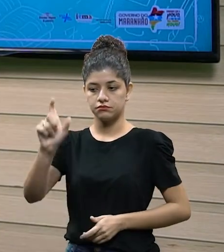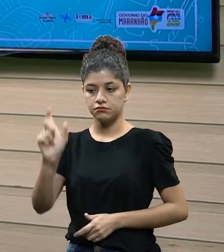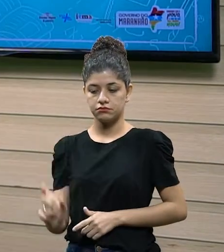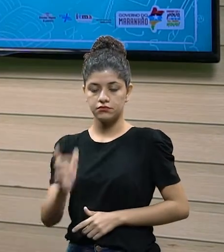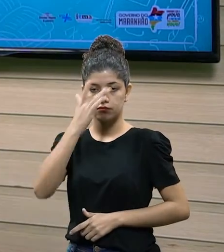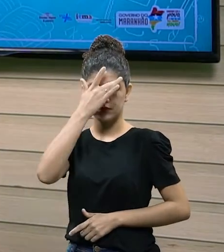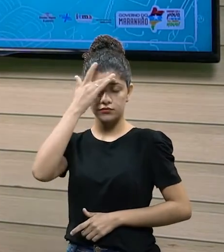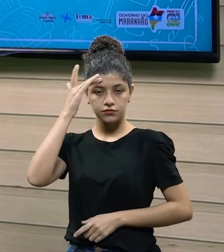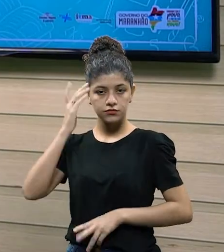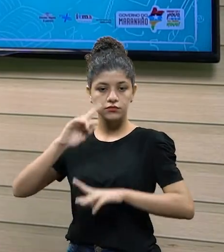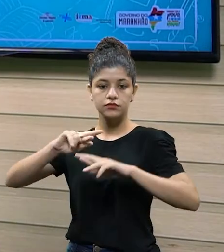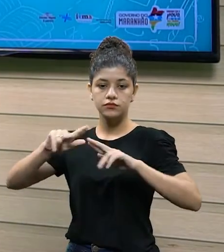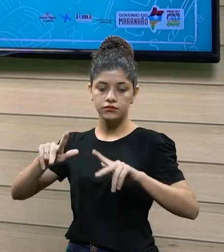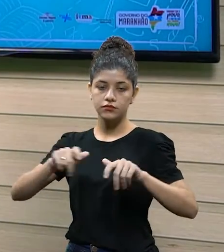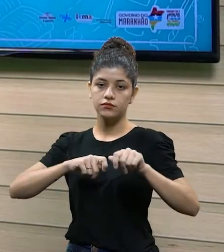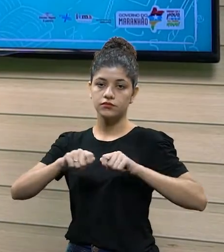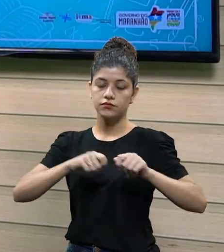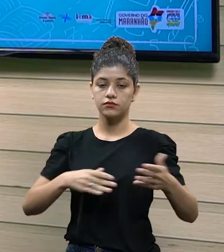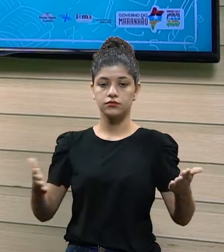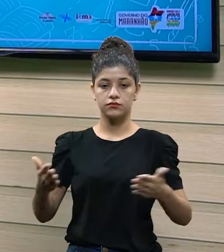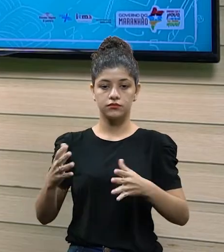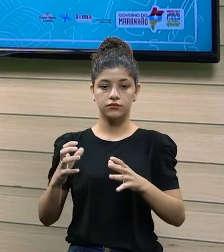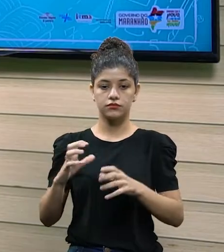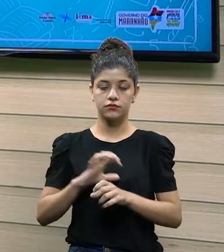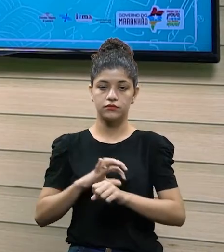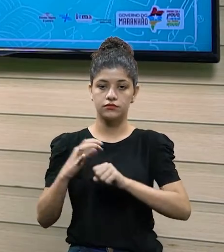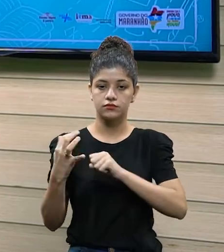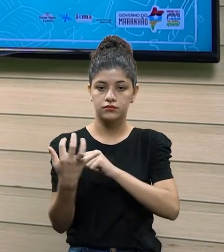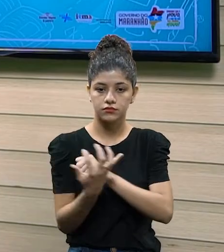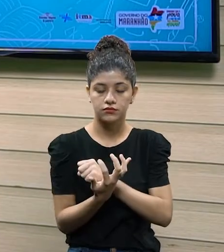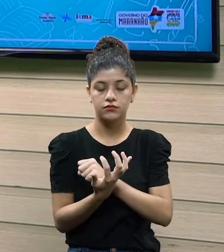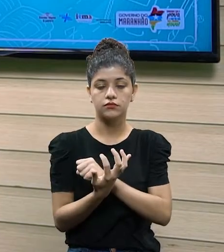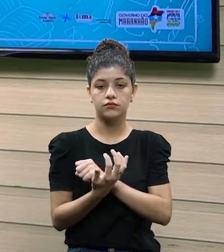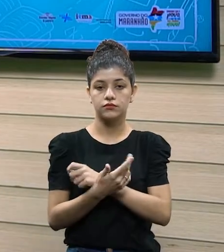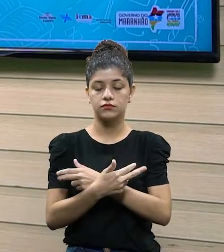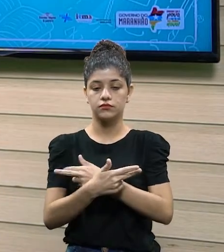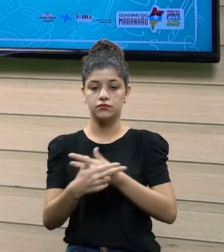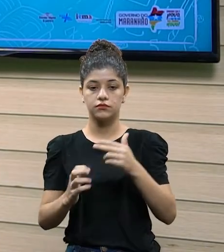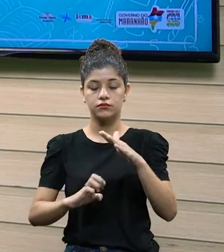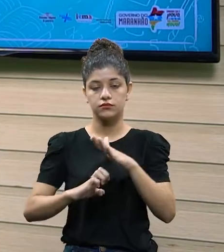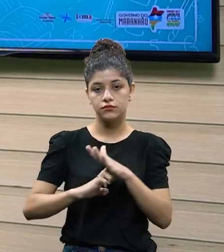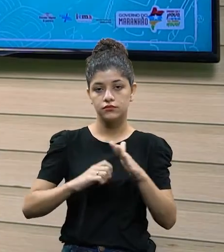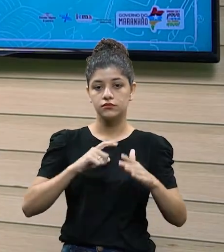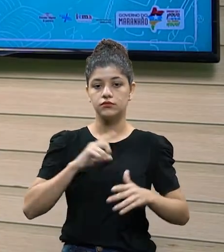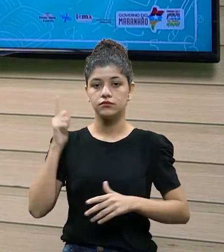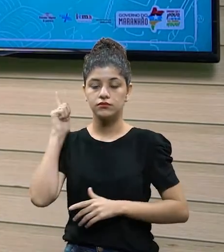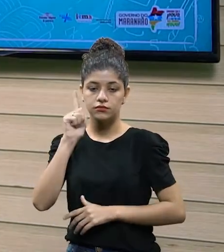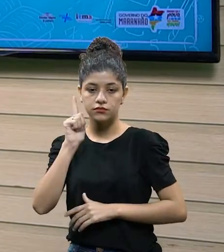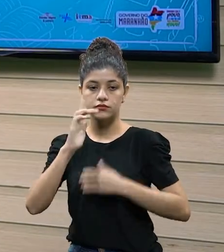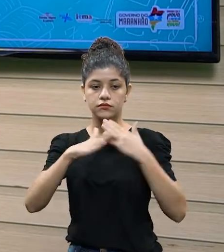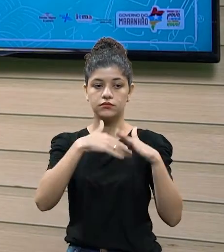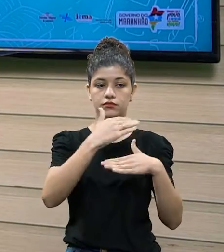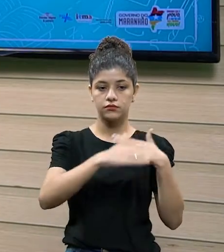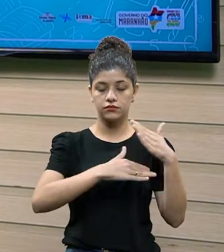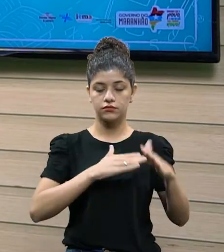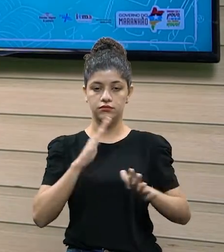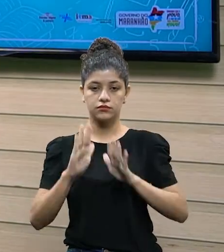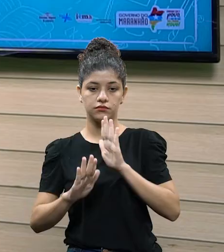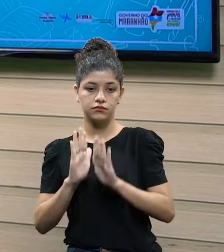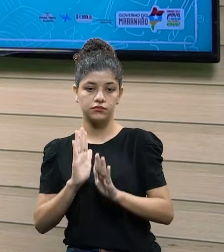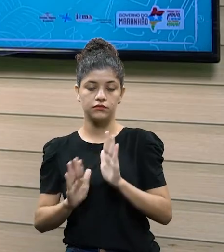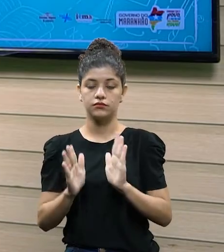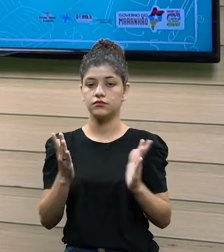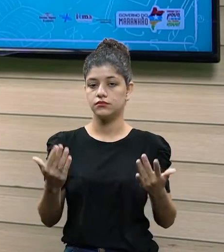está vendo esse processo agora de pandemia, as empresas que ainda estão conseguindo sobreviver, independente de ações